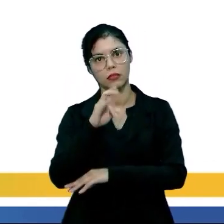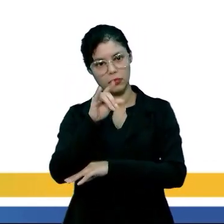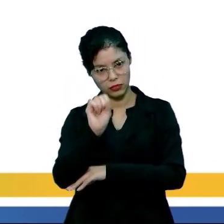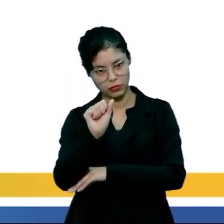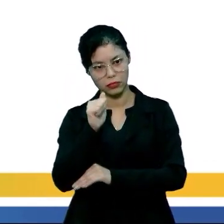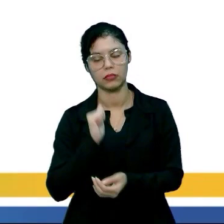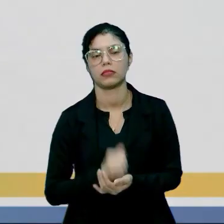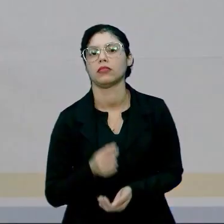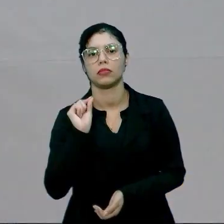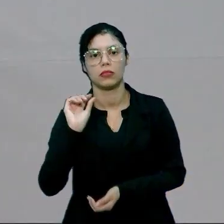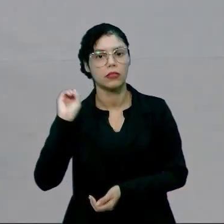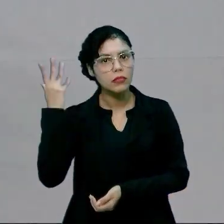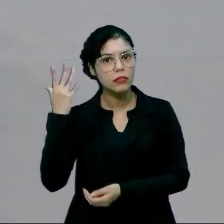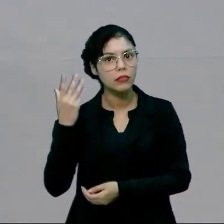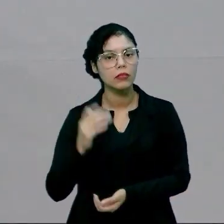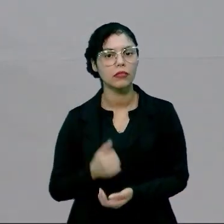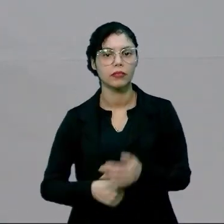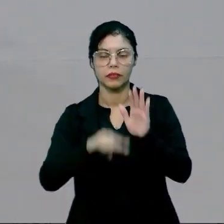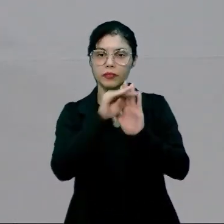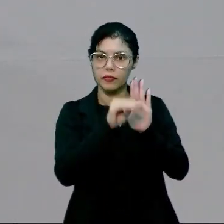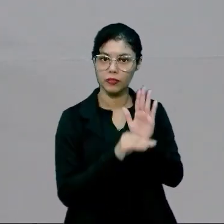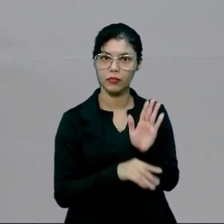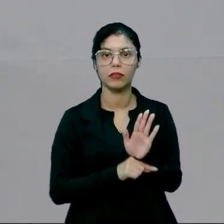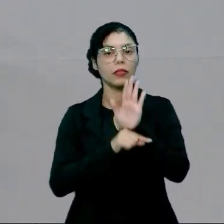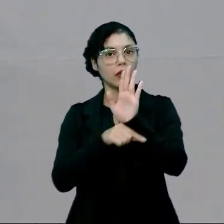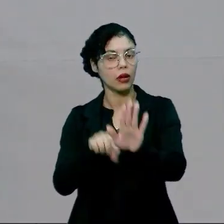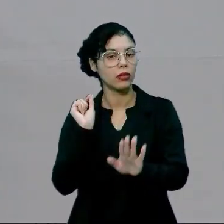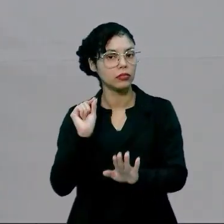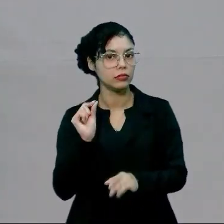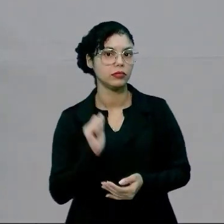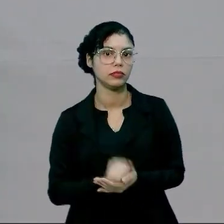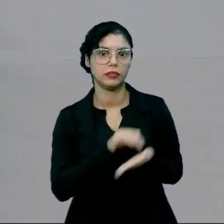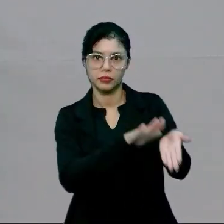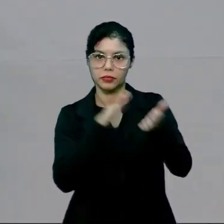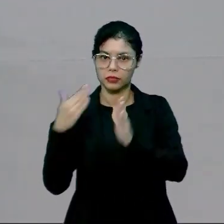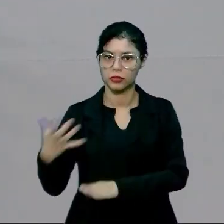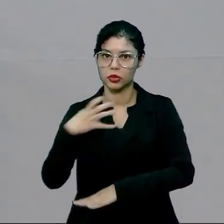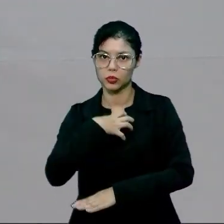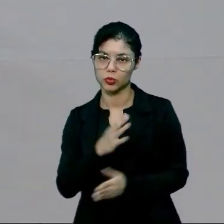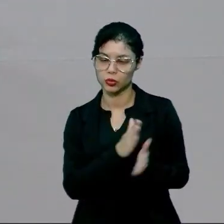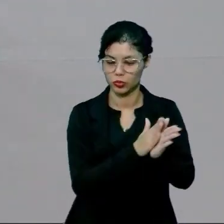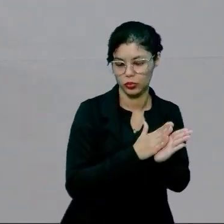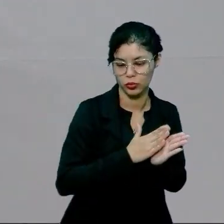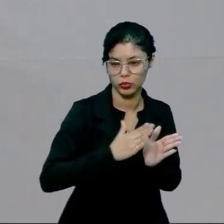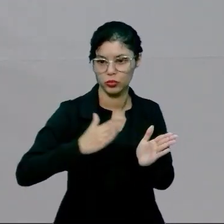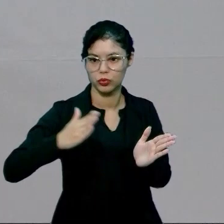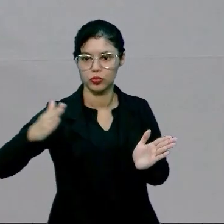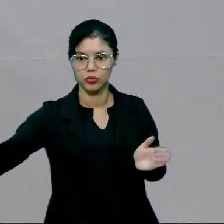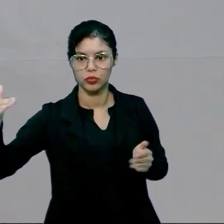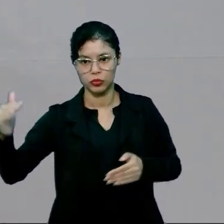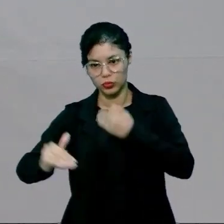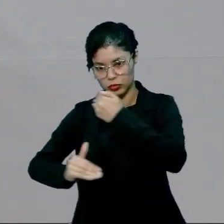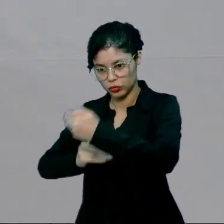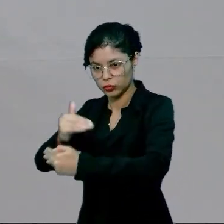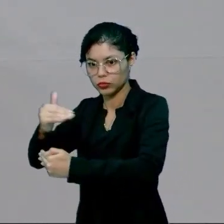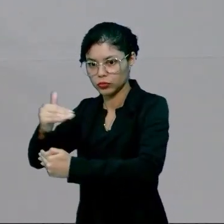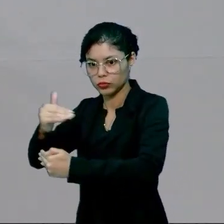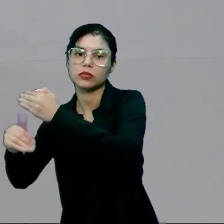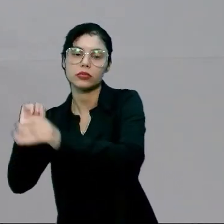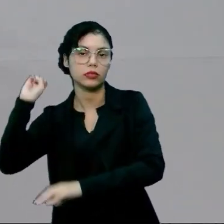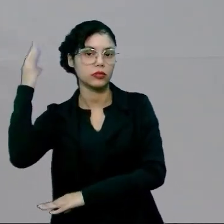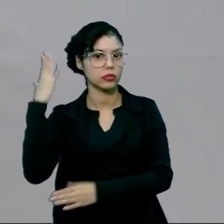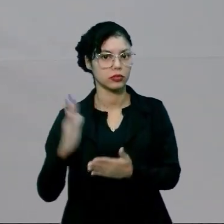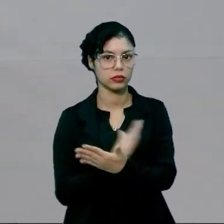protistas. Então, o que acontece nesse cladograma? Ele mostra o quê? A partir do momento que segue uma linha evolutiva,